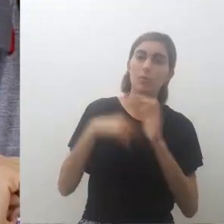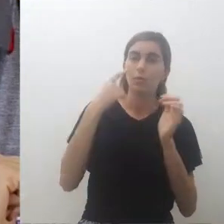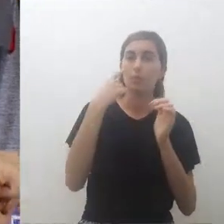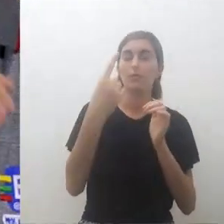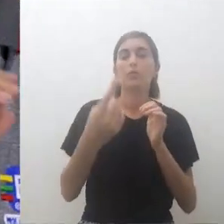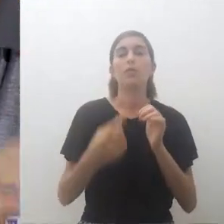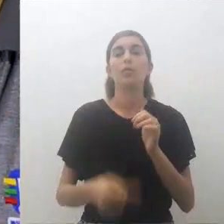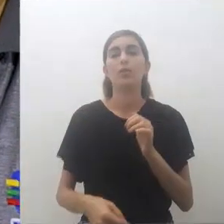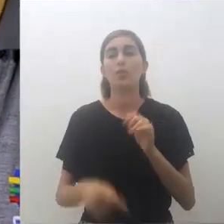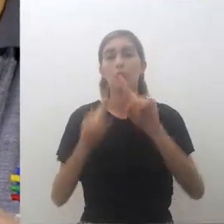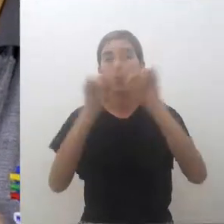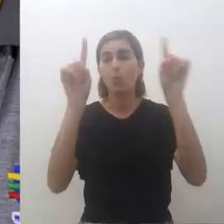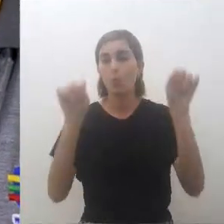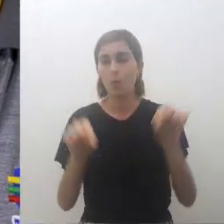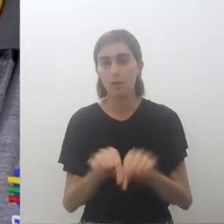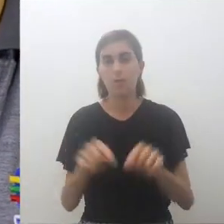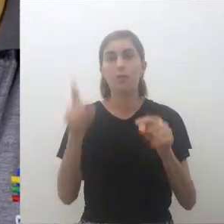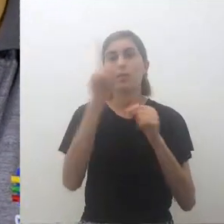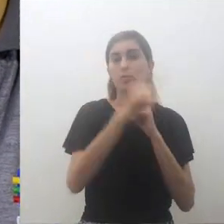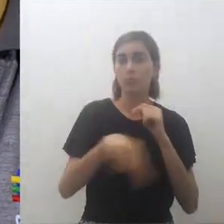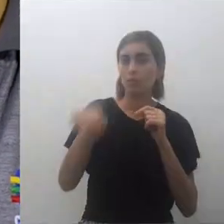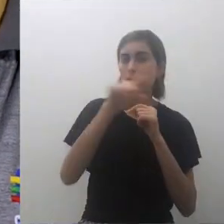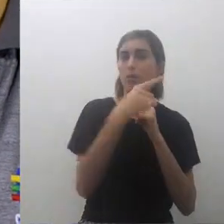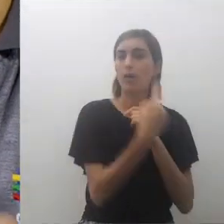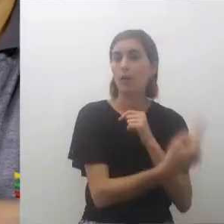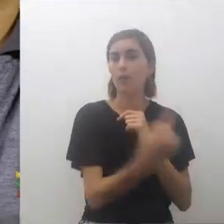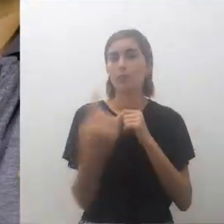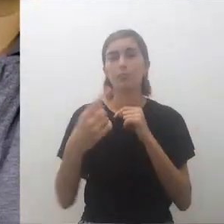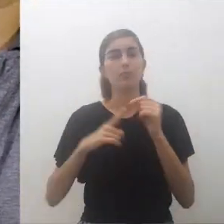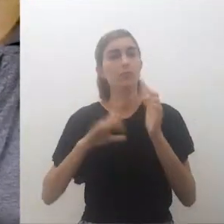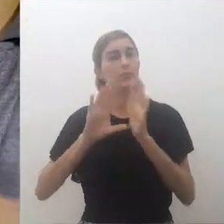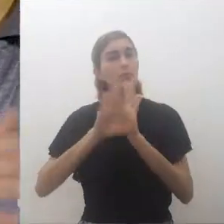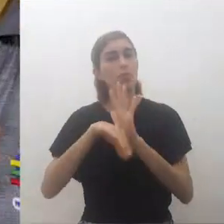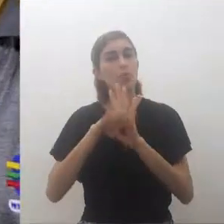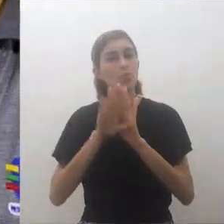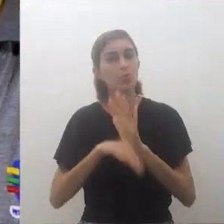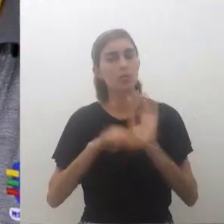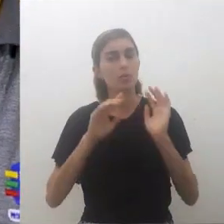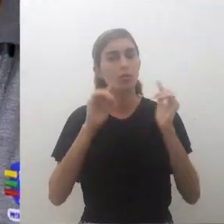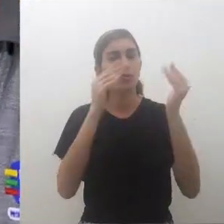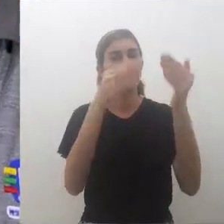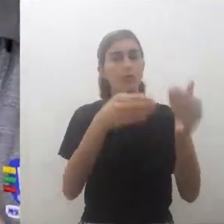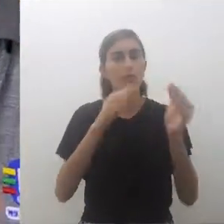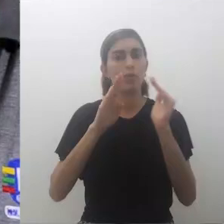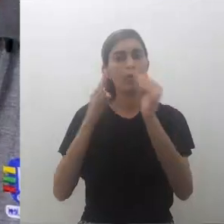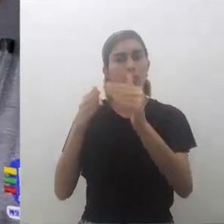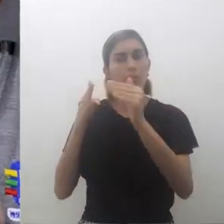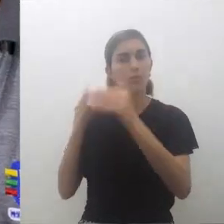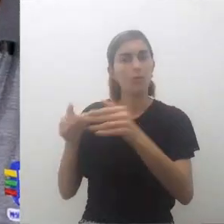e-book. Quadrado, círculo, cada um tem um conceito, tem uma direção a ser,